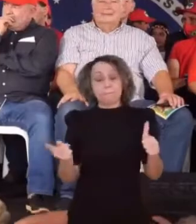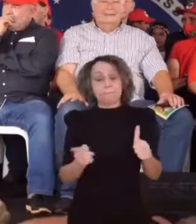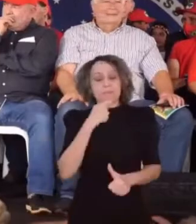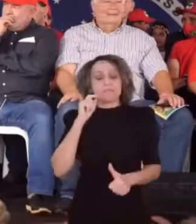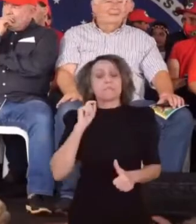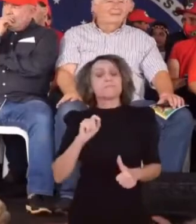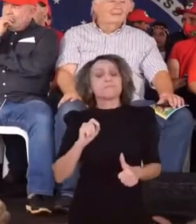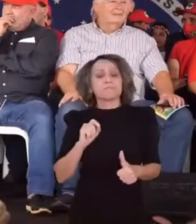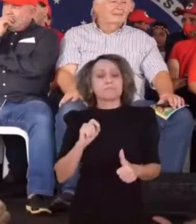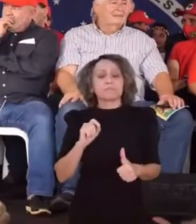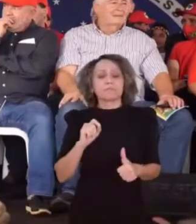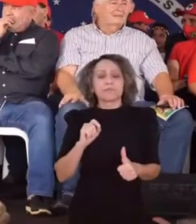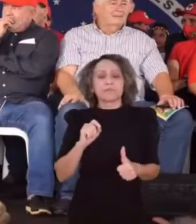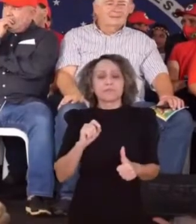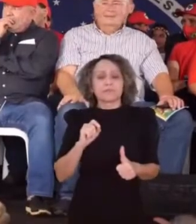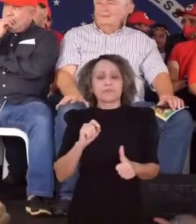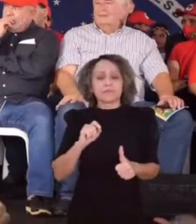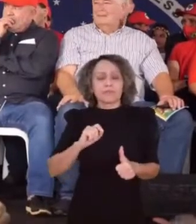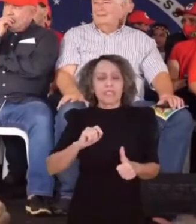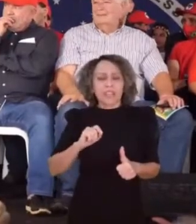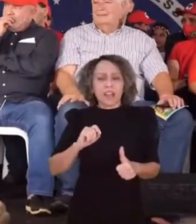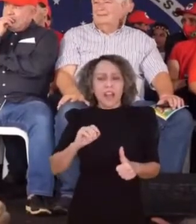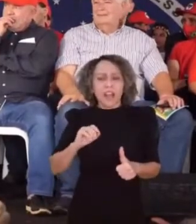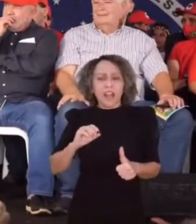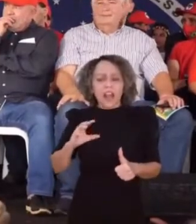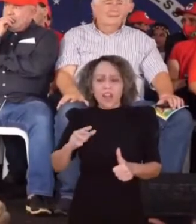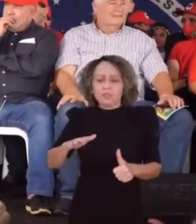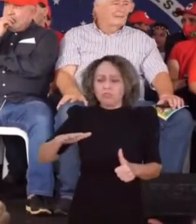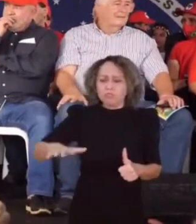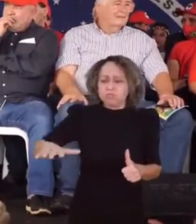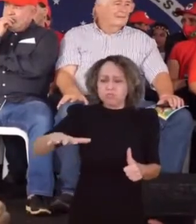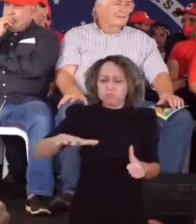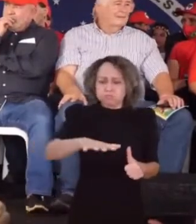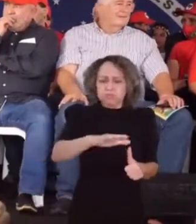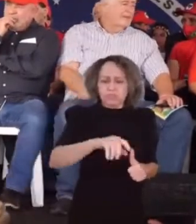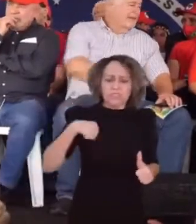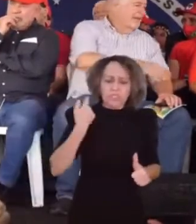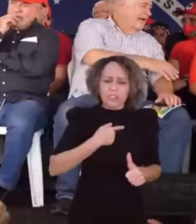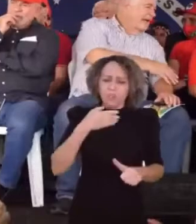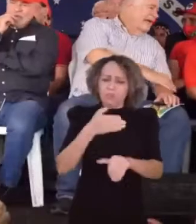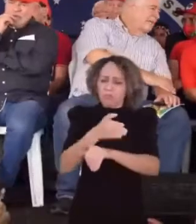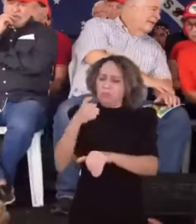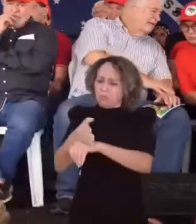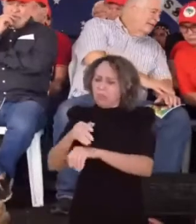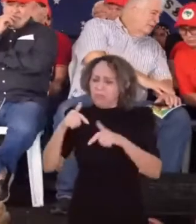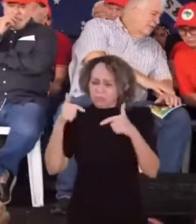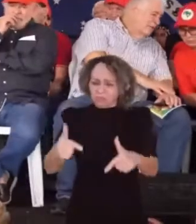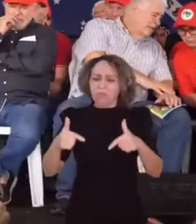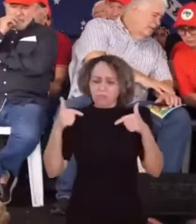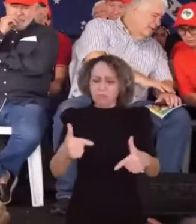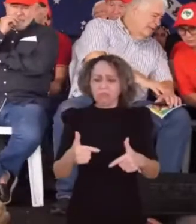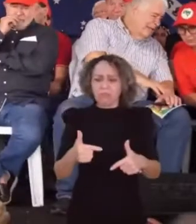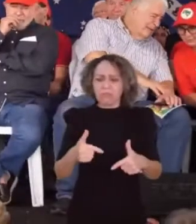em todos os espaços onde nós atuamos, nós temos que estimular a luta de